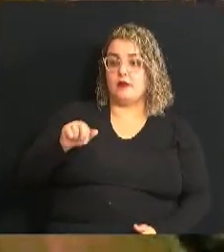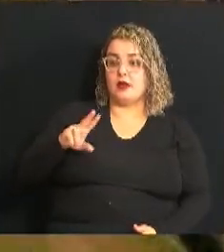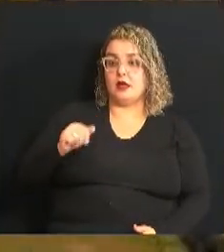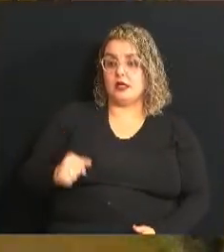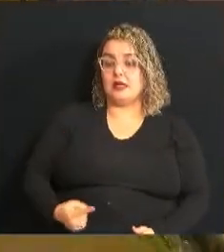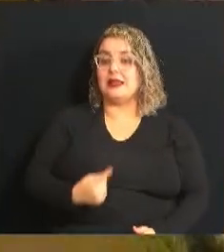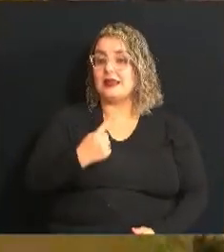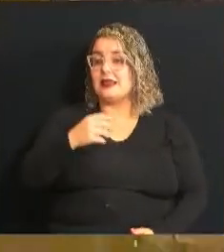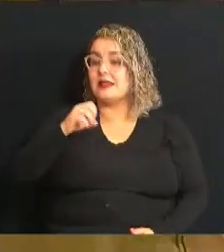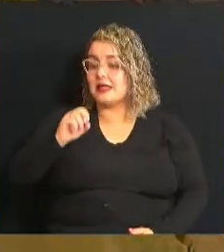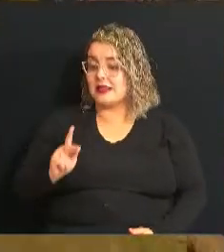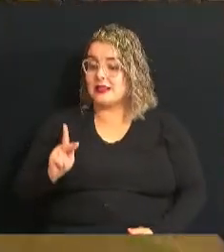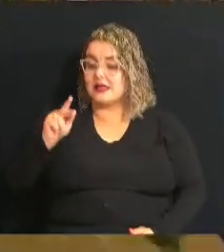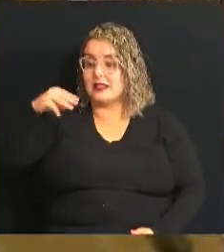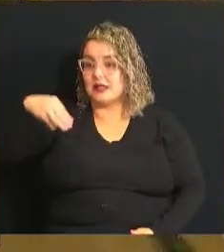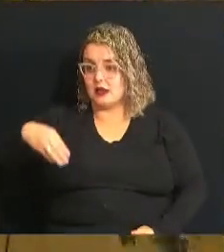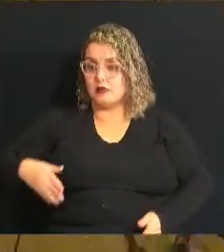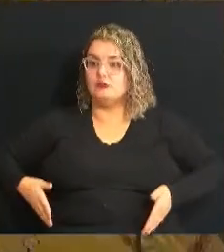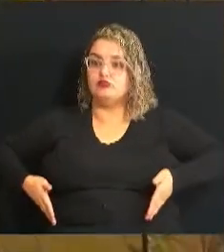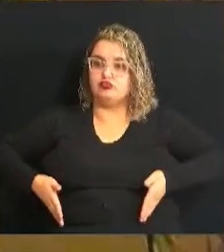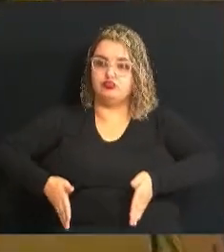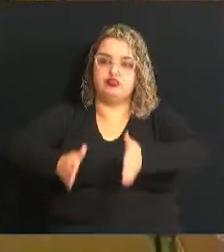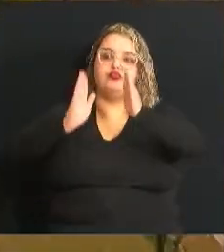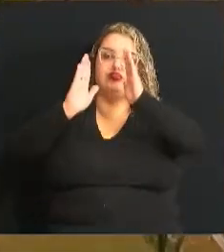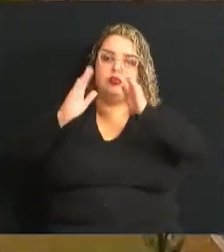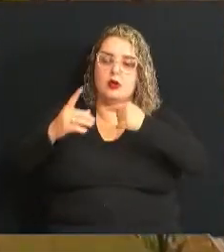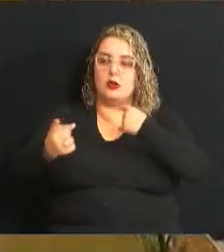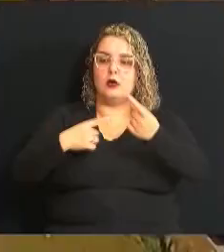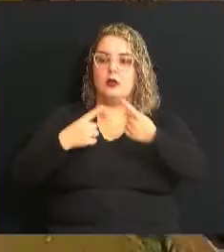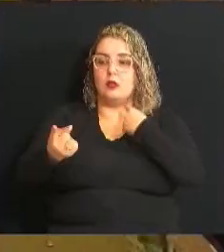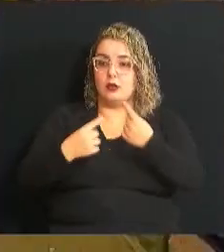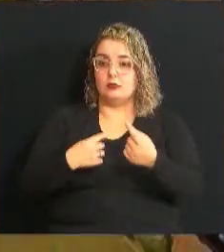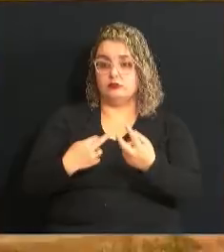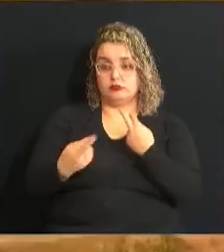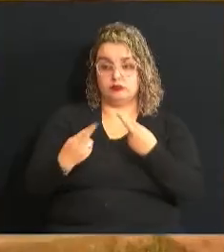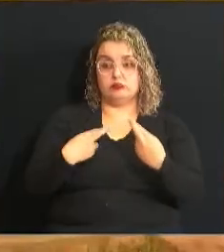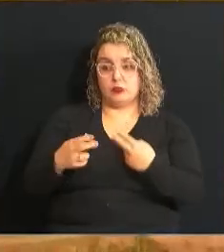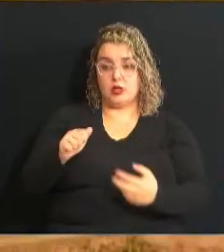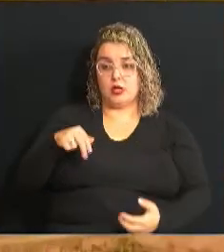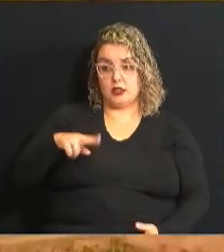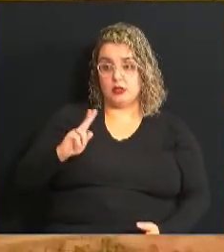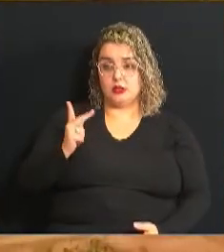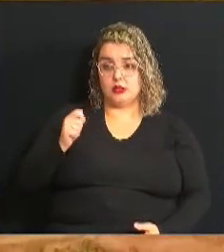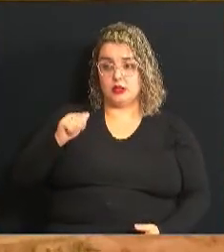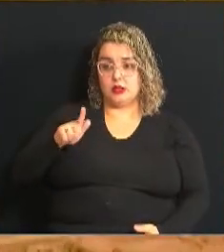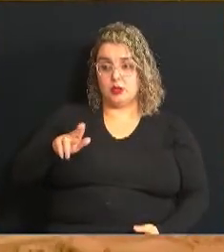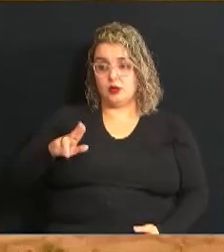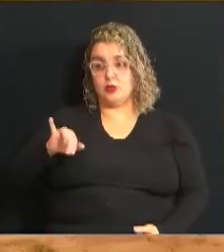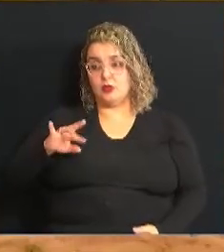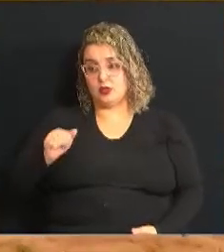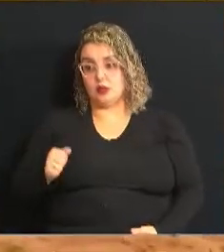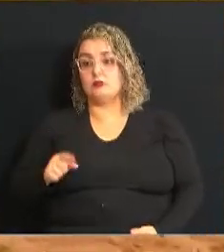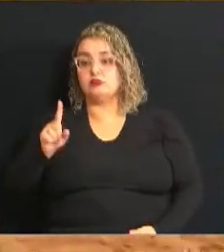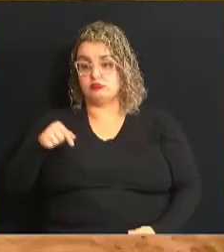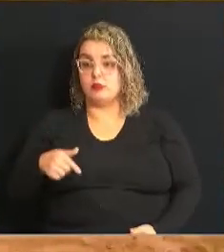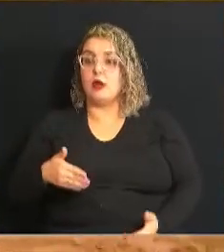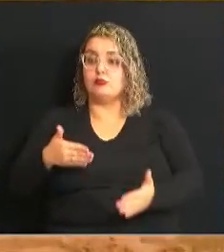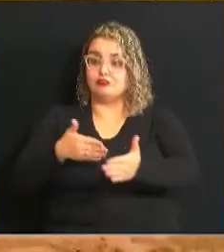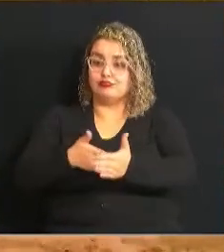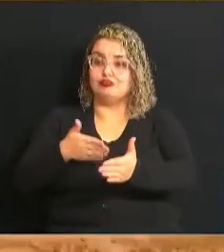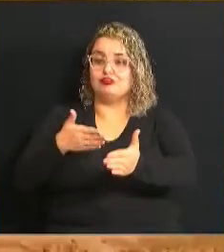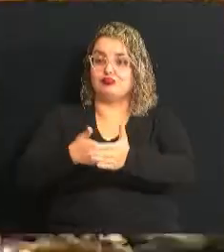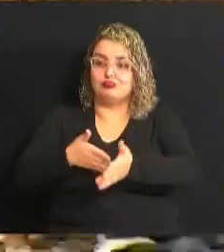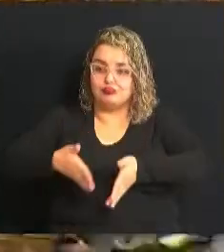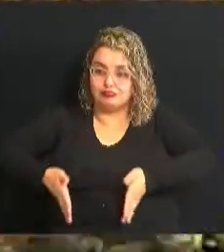10 quilômetros de trajeto. Vias como a rodovia Anhanguera, por exemplo, acabam sendo barreiras para o escoamento correto